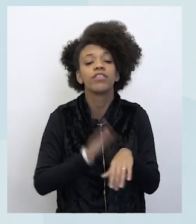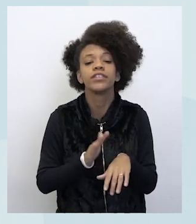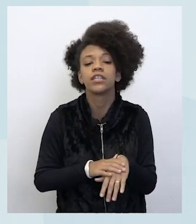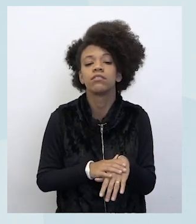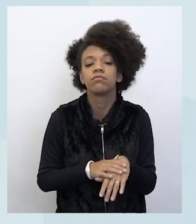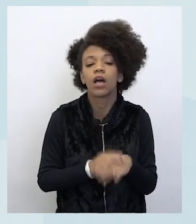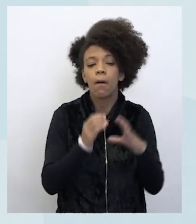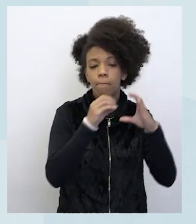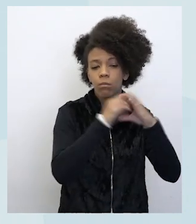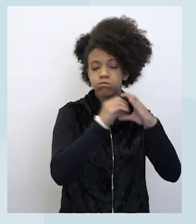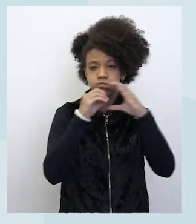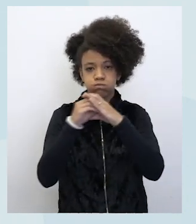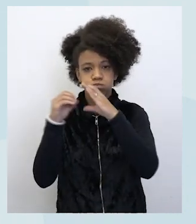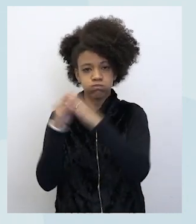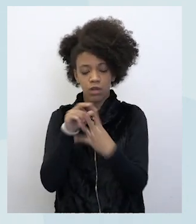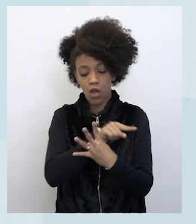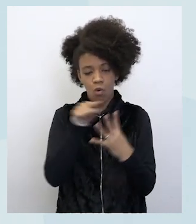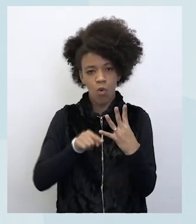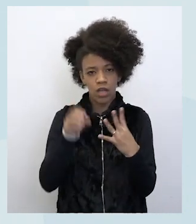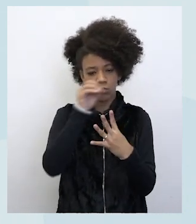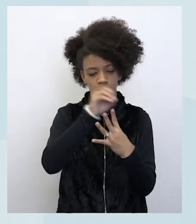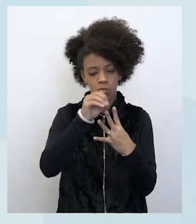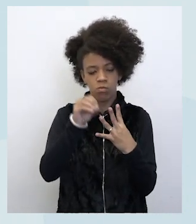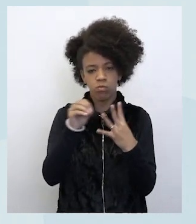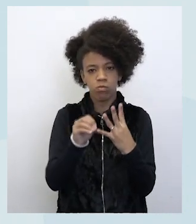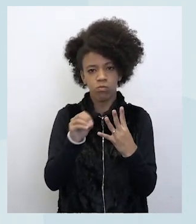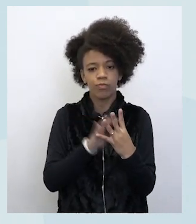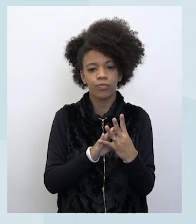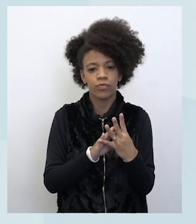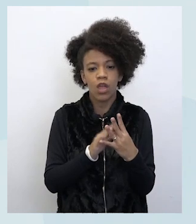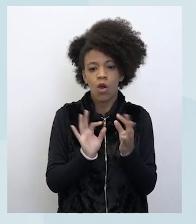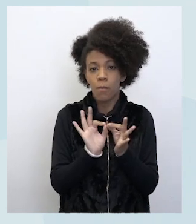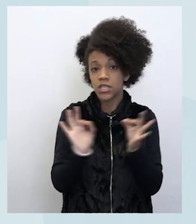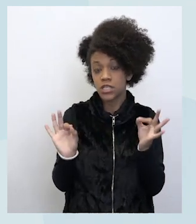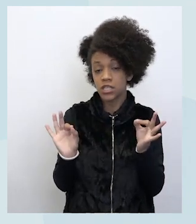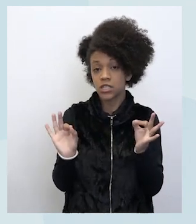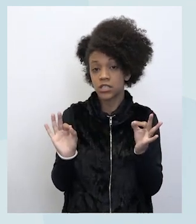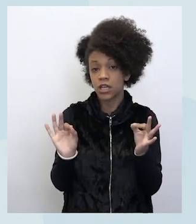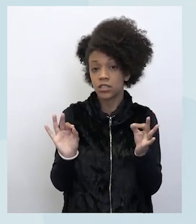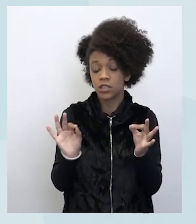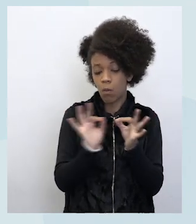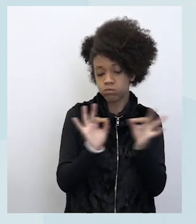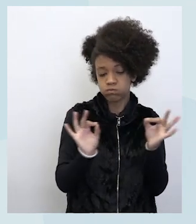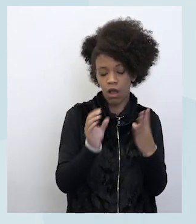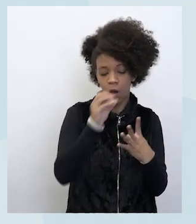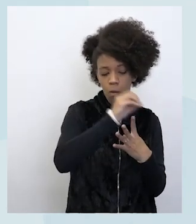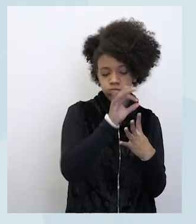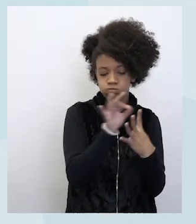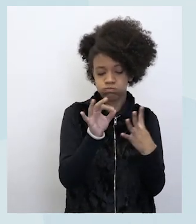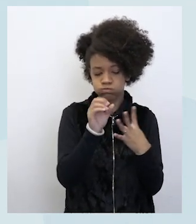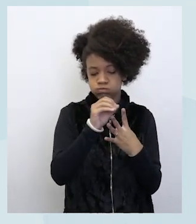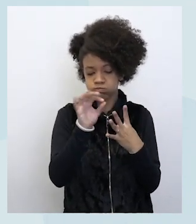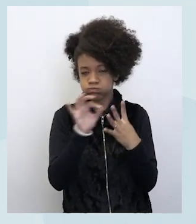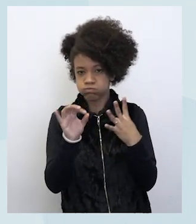A gente vai colocar 4 bolinhas com uma distância uma das outras. Então, cada